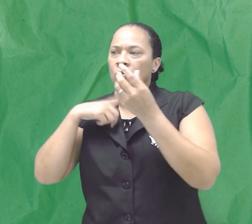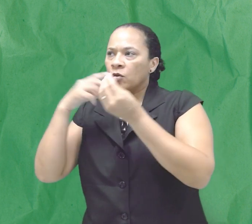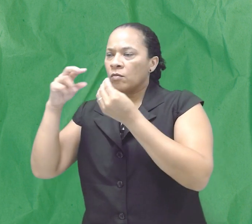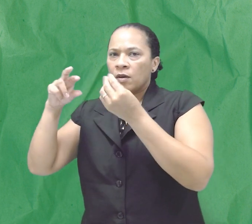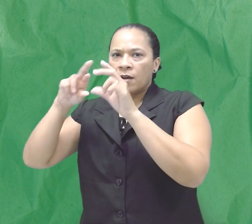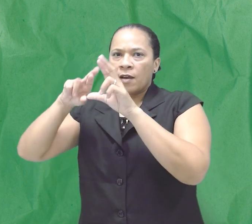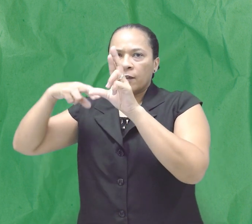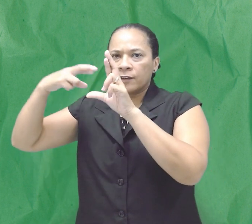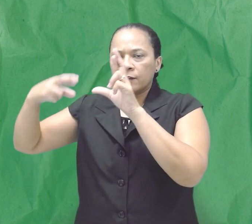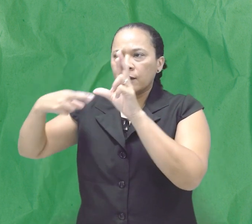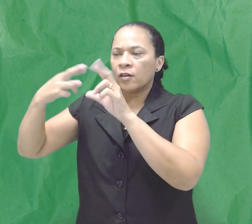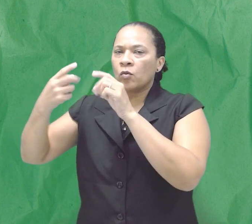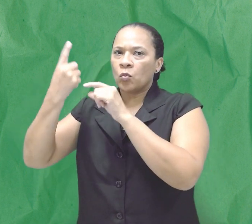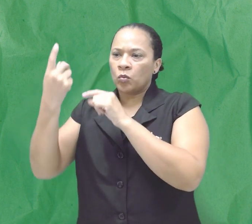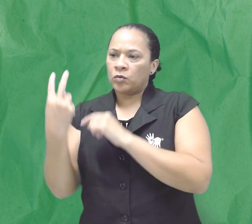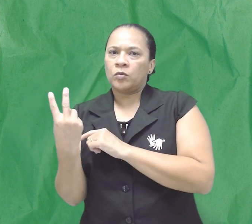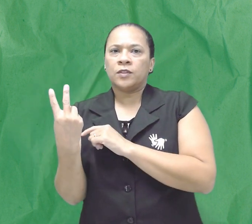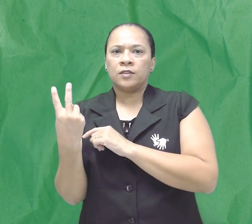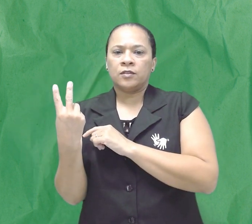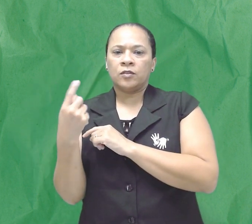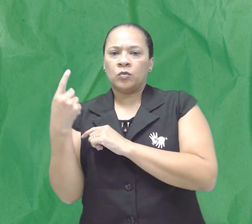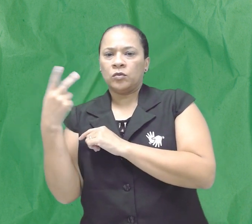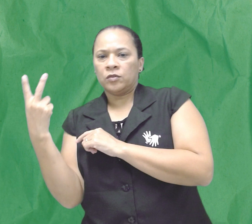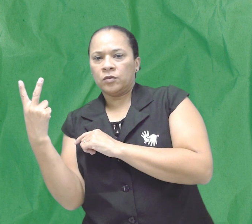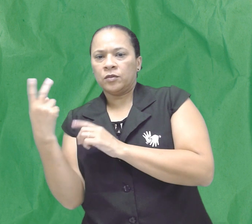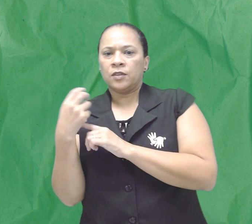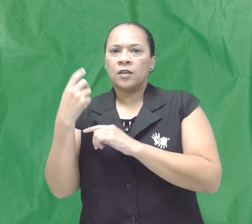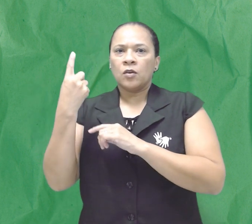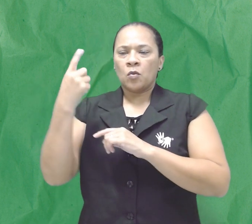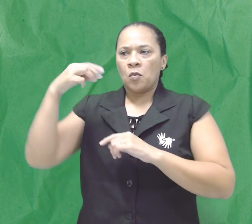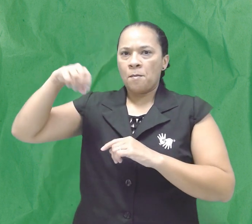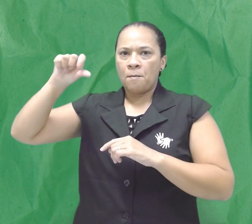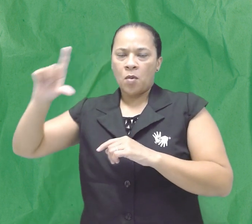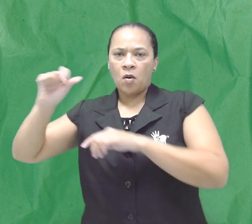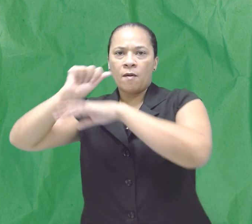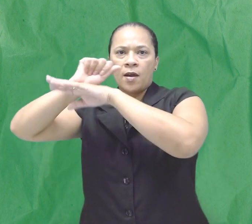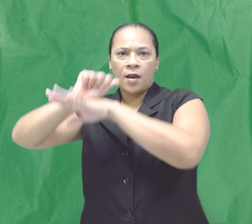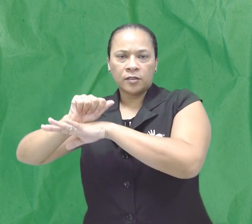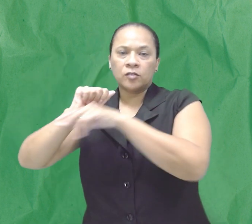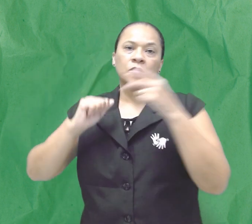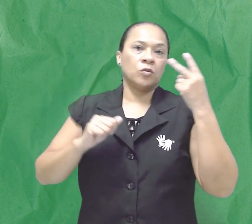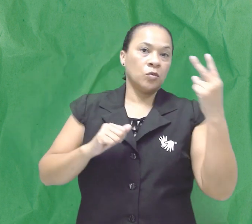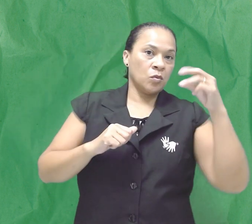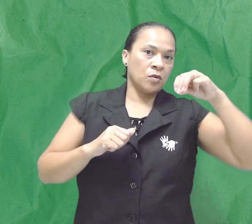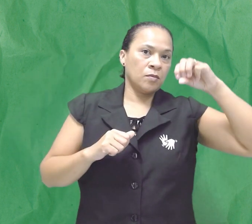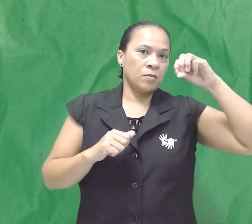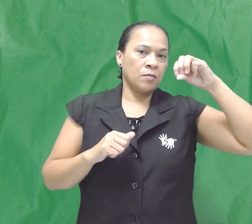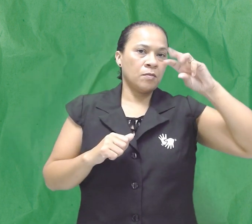entre as espécies já é de 1:2, ou seja, eu tenho 1 mol de ácido para 2 mols de base,